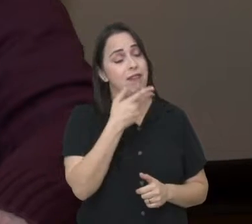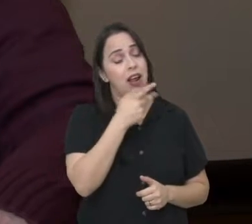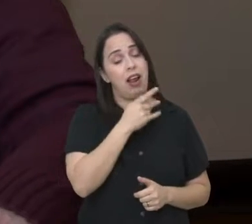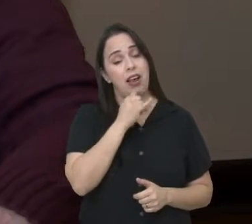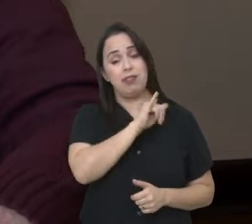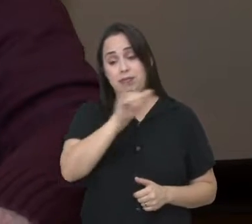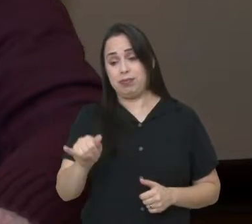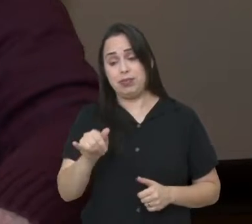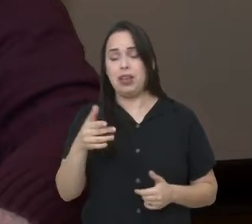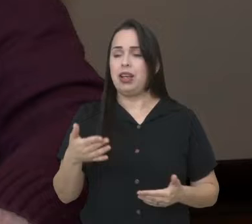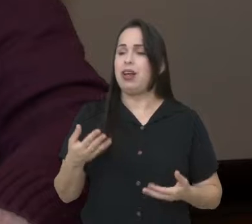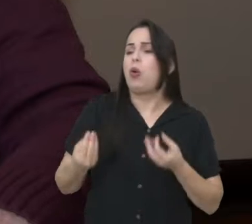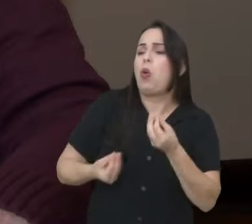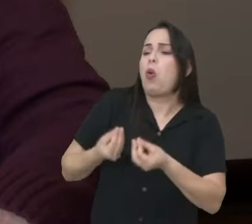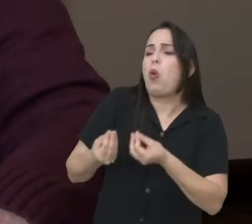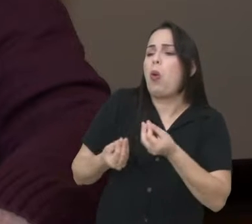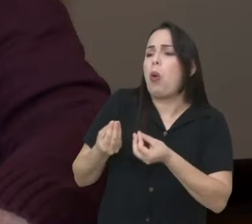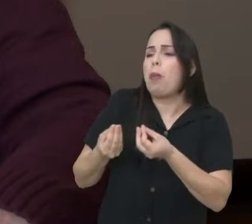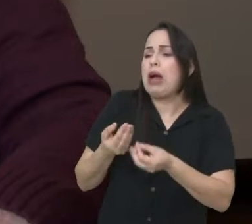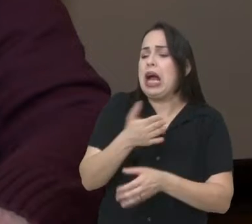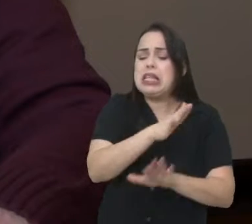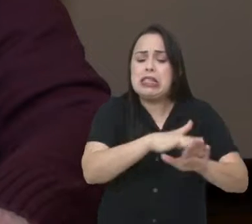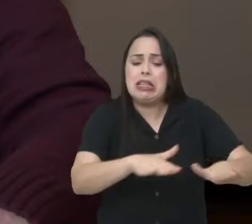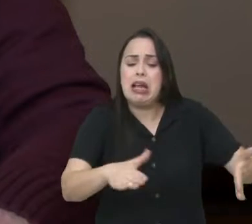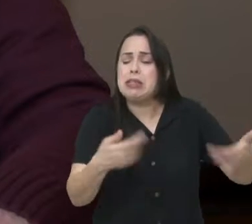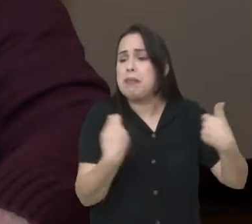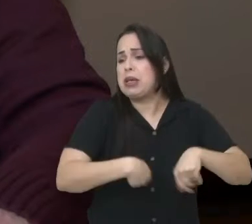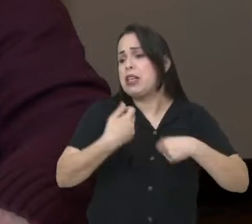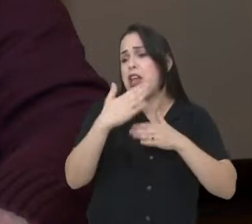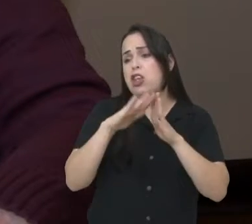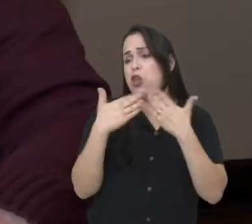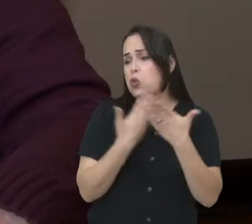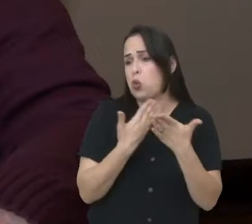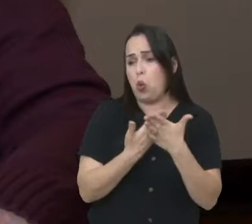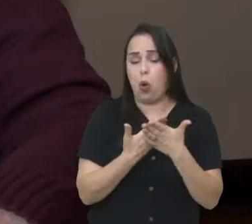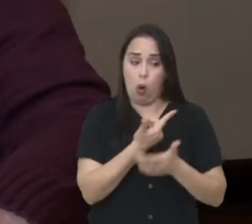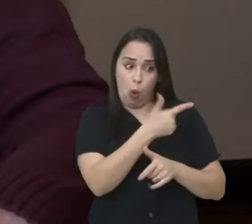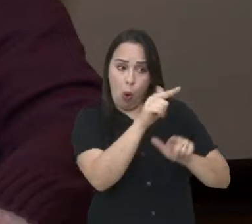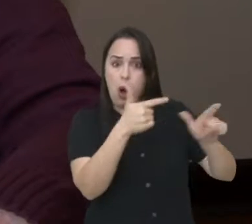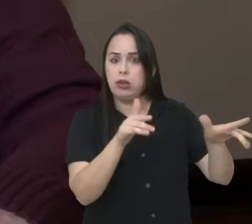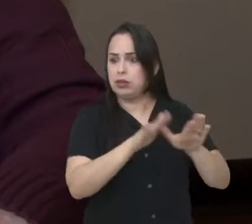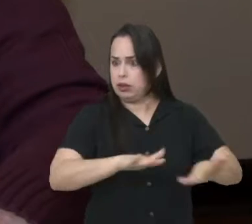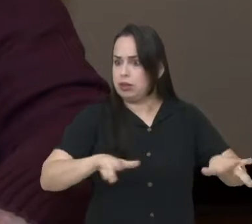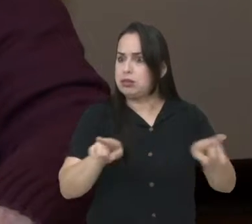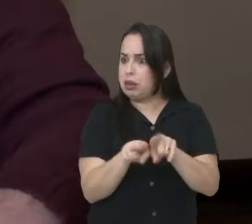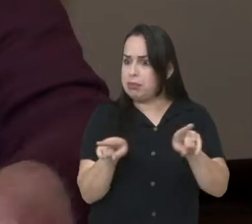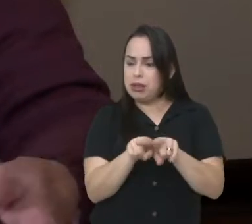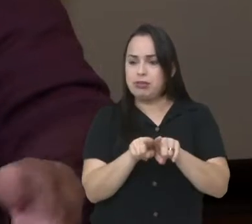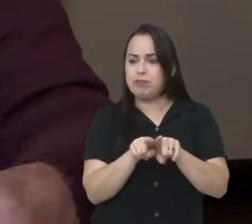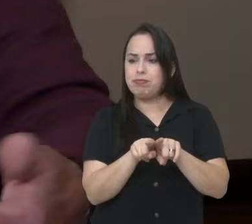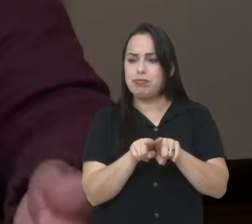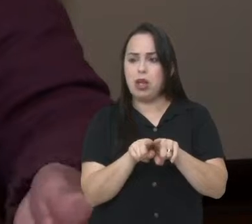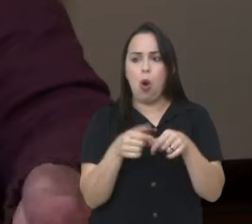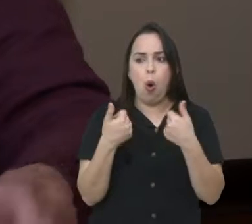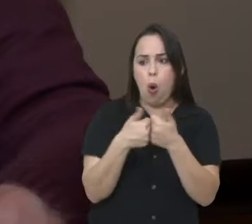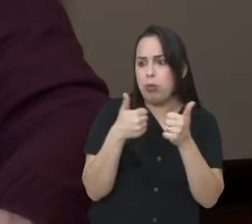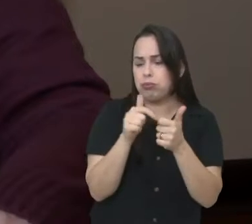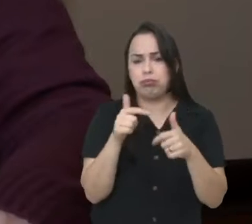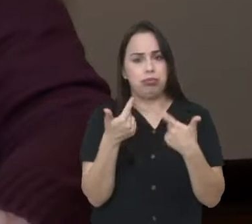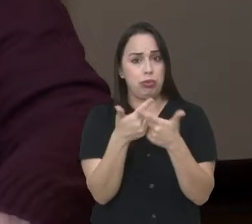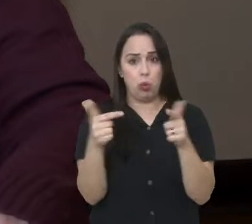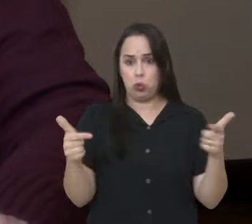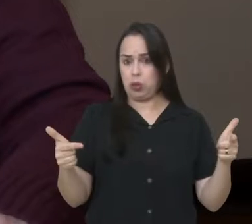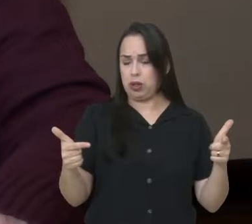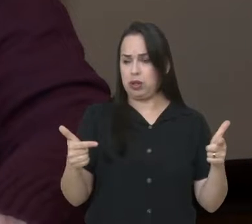falou assim, como é que eu vou fazer? As crianças estão tudo precisando de escola, tem outras crianças por aí. Não tem ônibus, não tem nada para